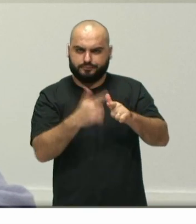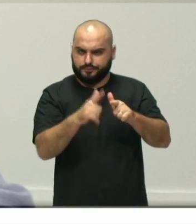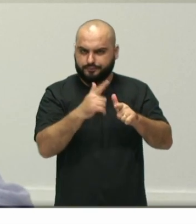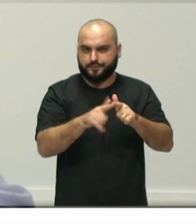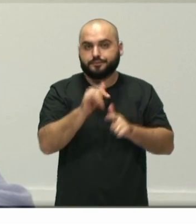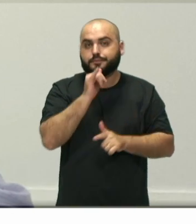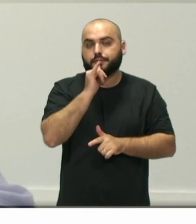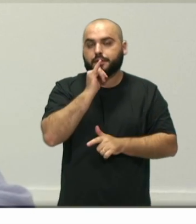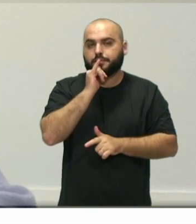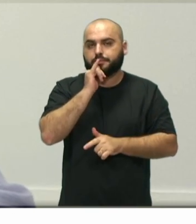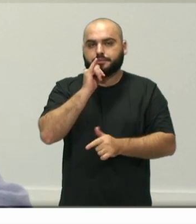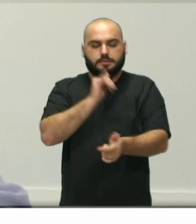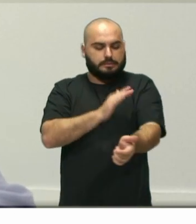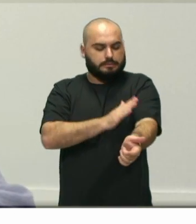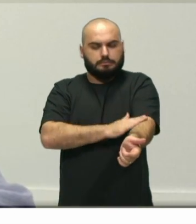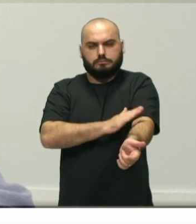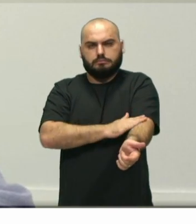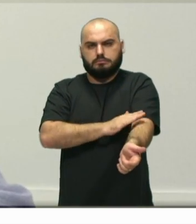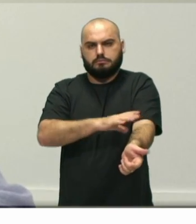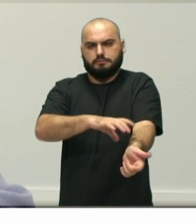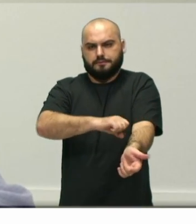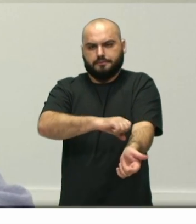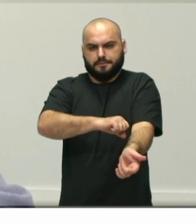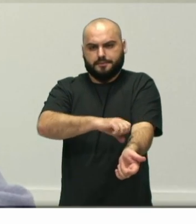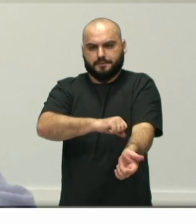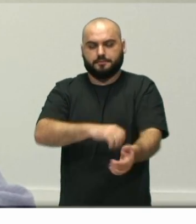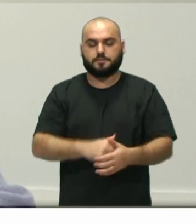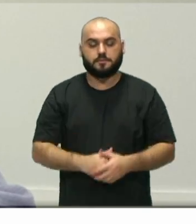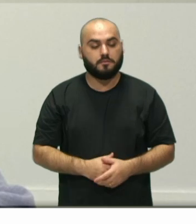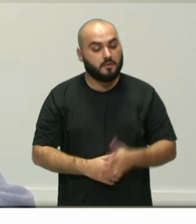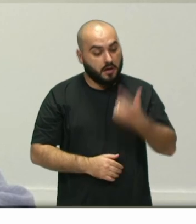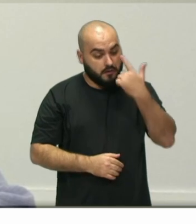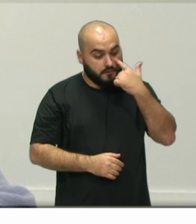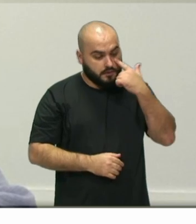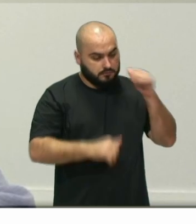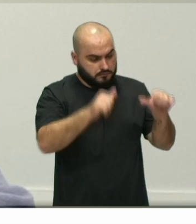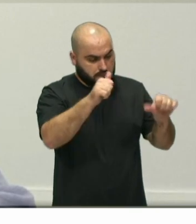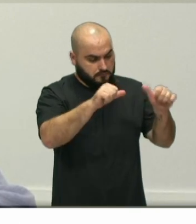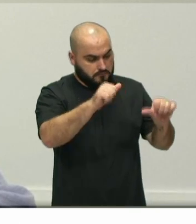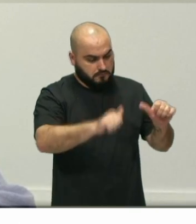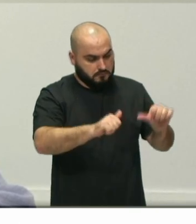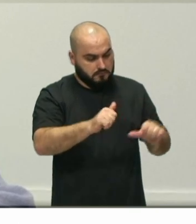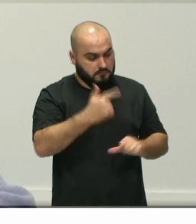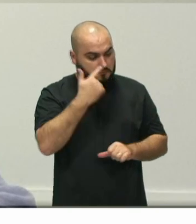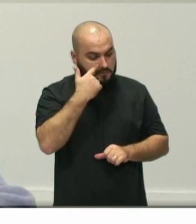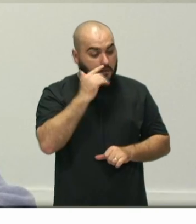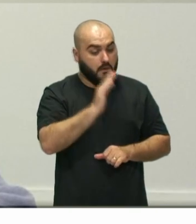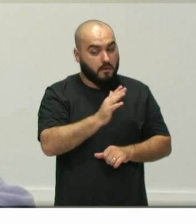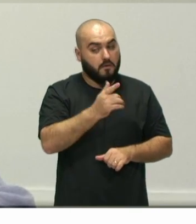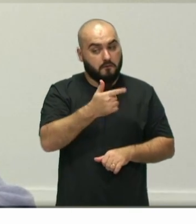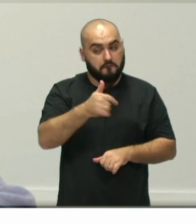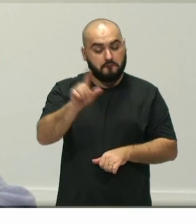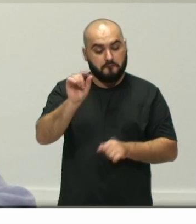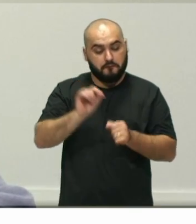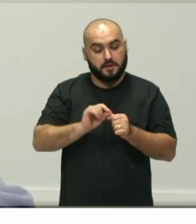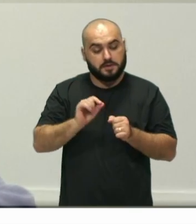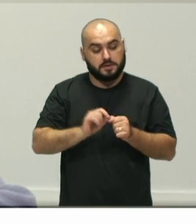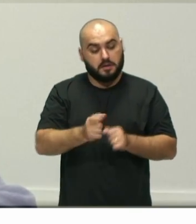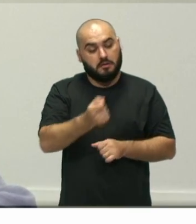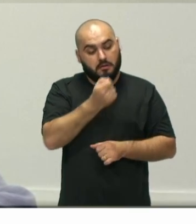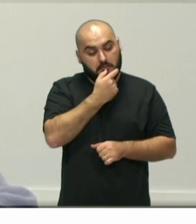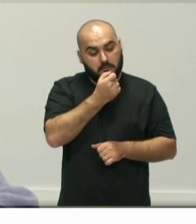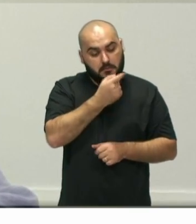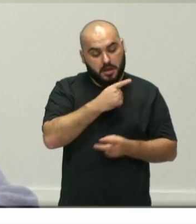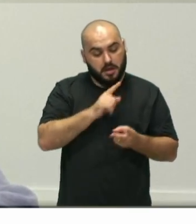uma hipertensão, ele, naquele momento, avalia o paciente e diz, faça isso, faça exercício físico, tome os